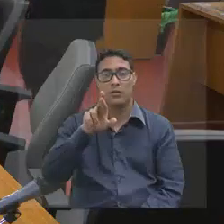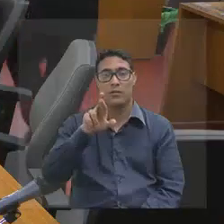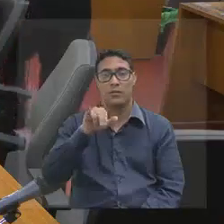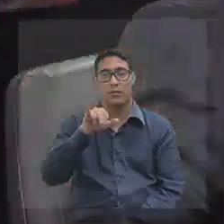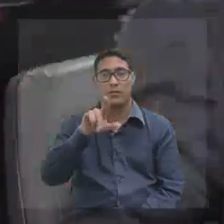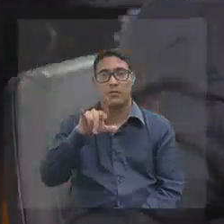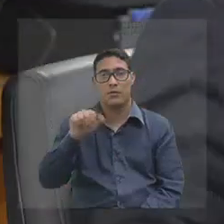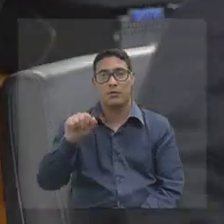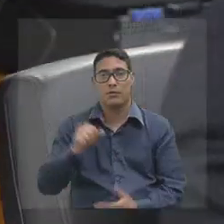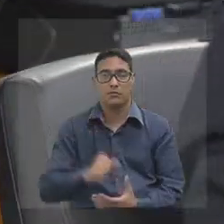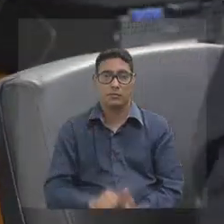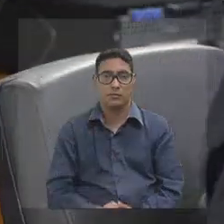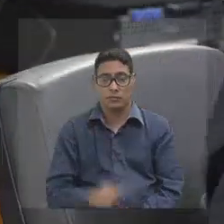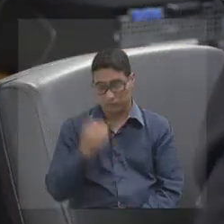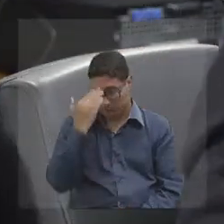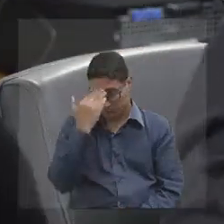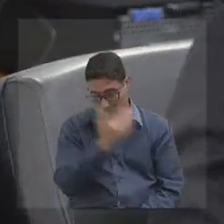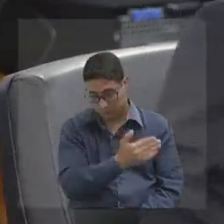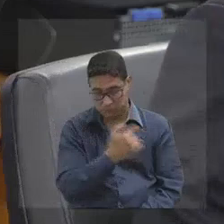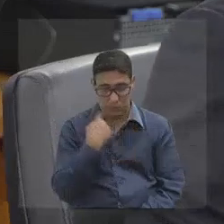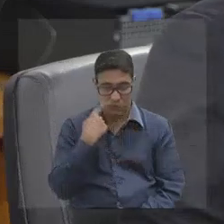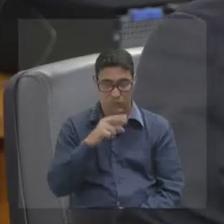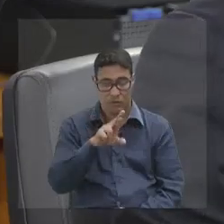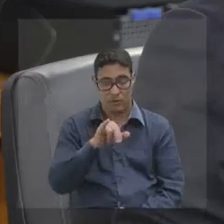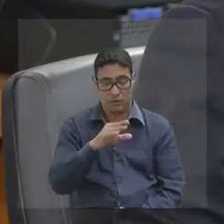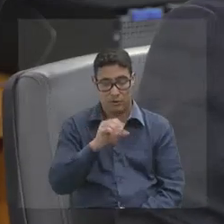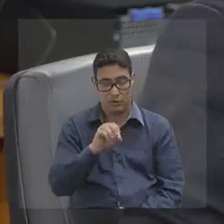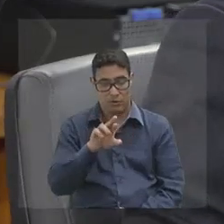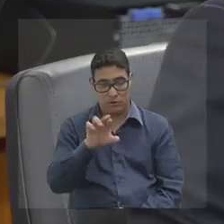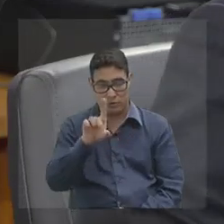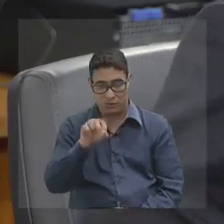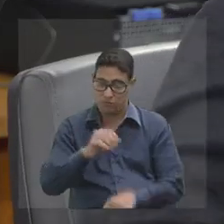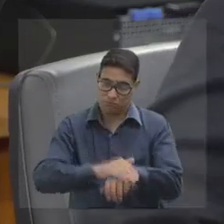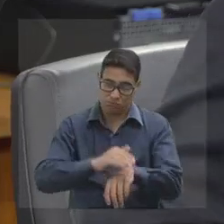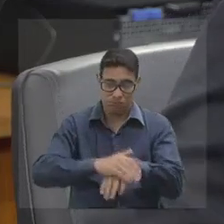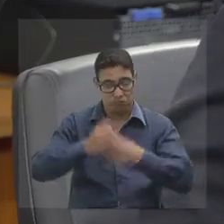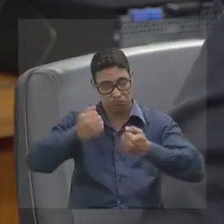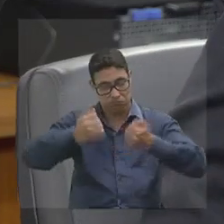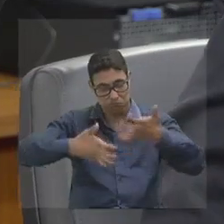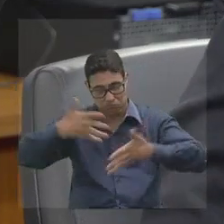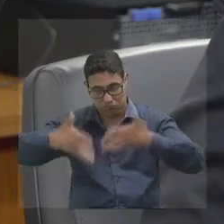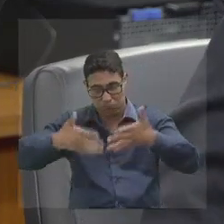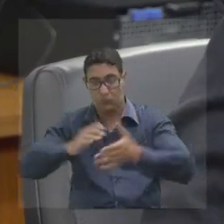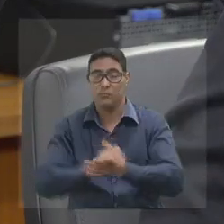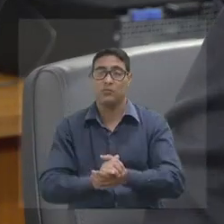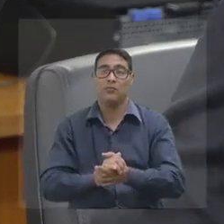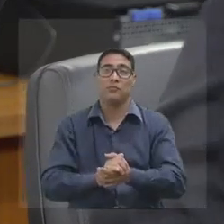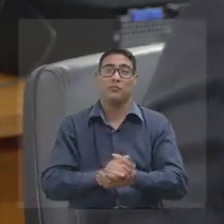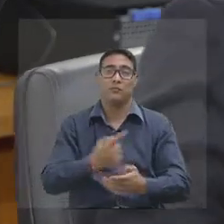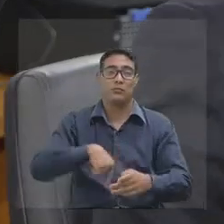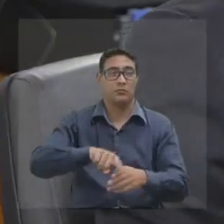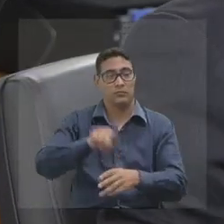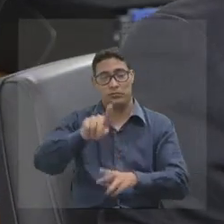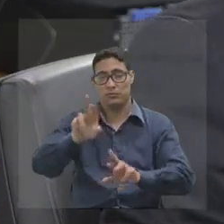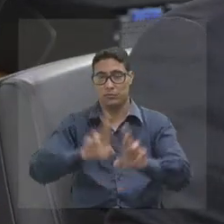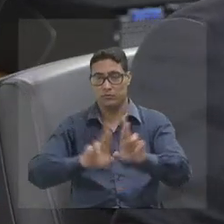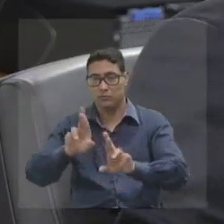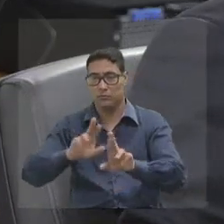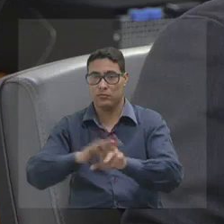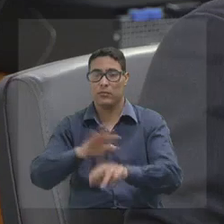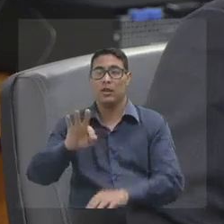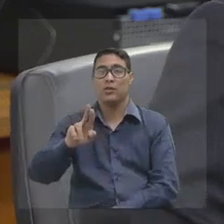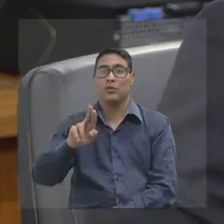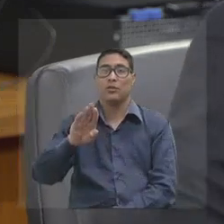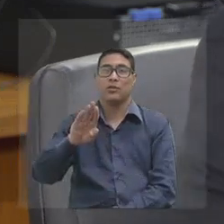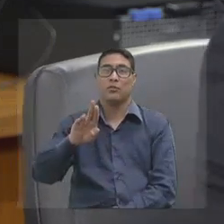Ricardo Campos pelas suas considerações e pontos que você nos traz bem em relação primeiro após tubulares no